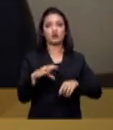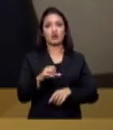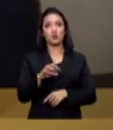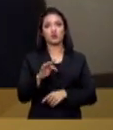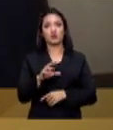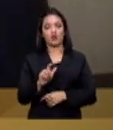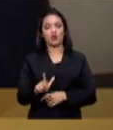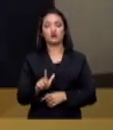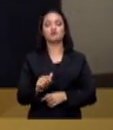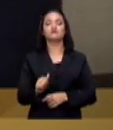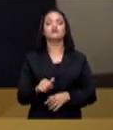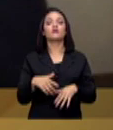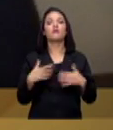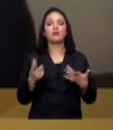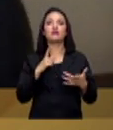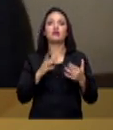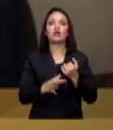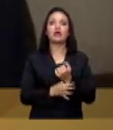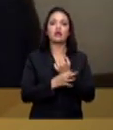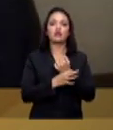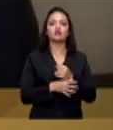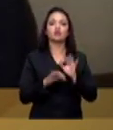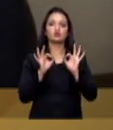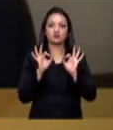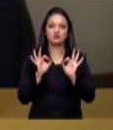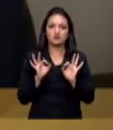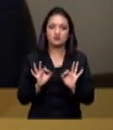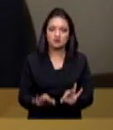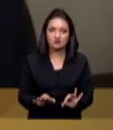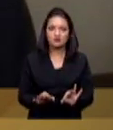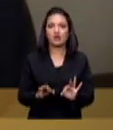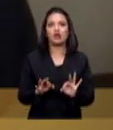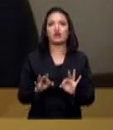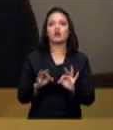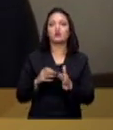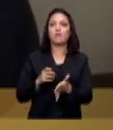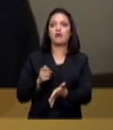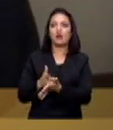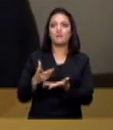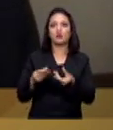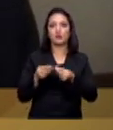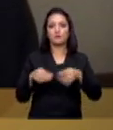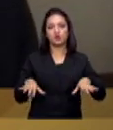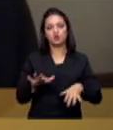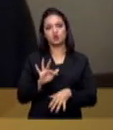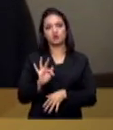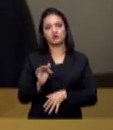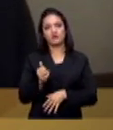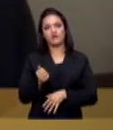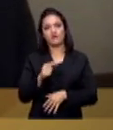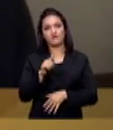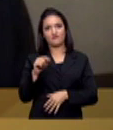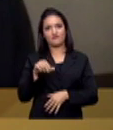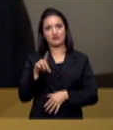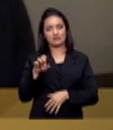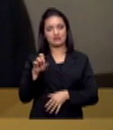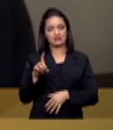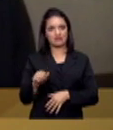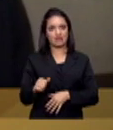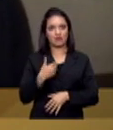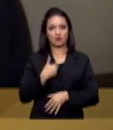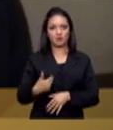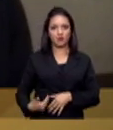enfim, garantir um eventual dano à fazenda pública, não é? Com relação a